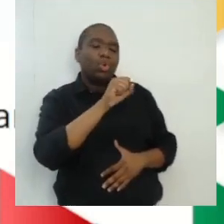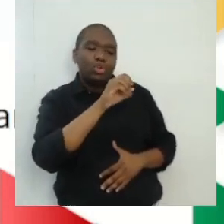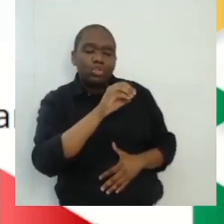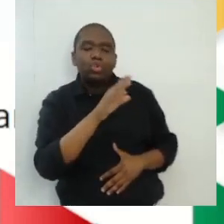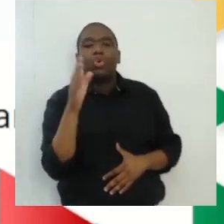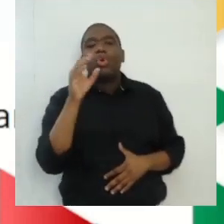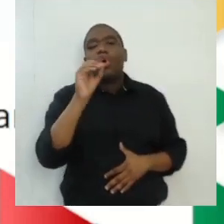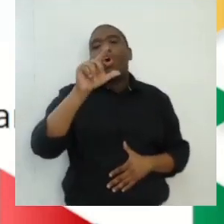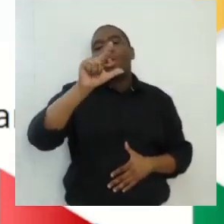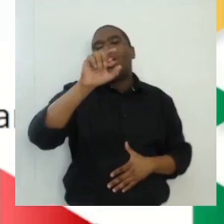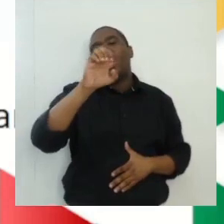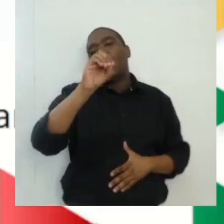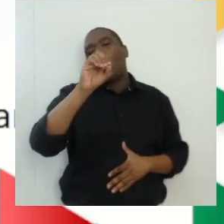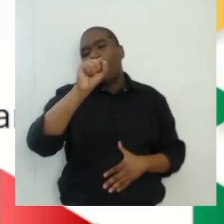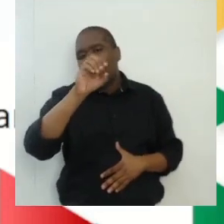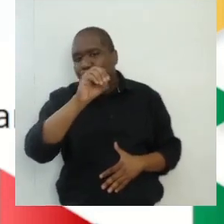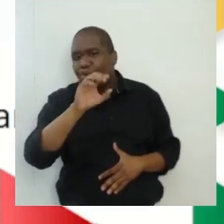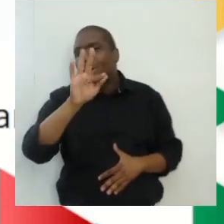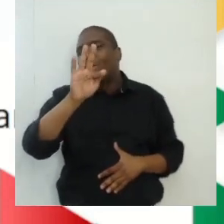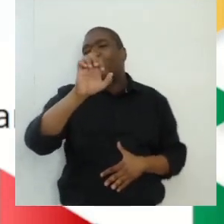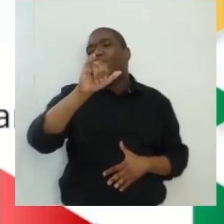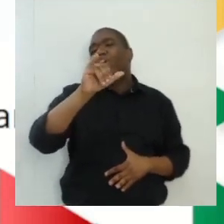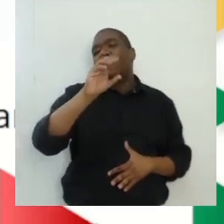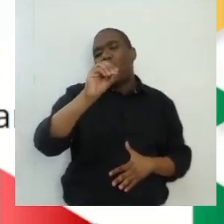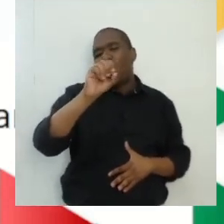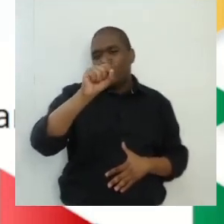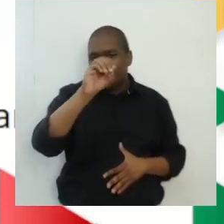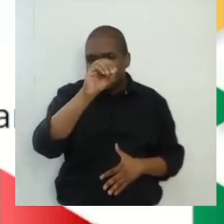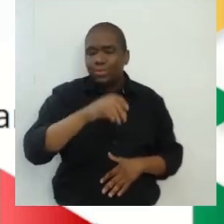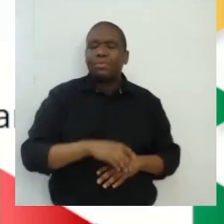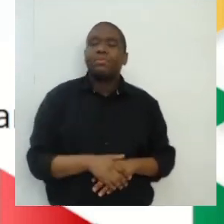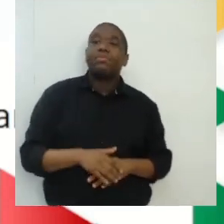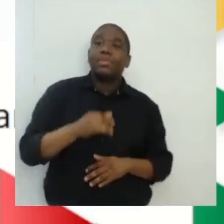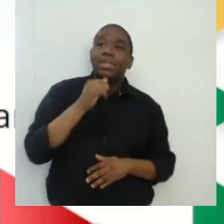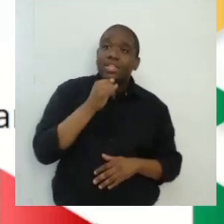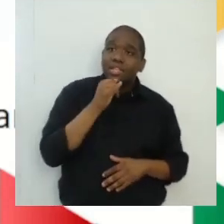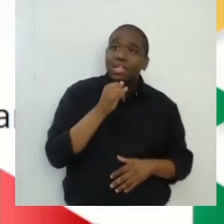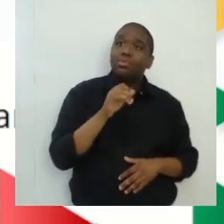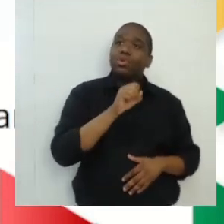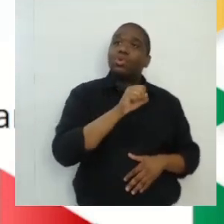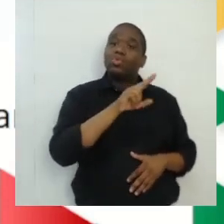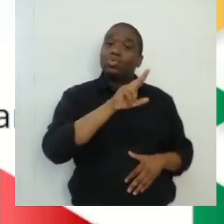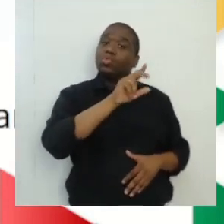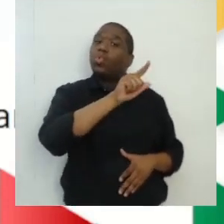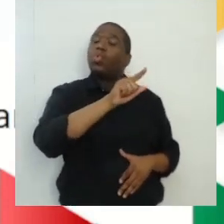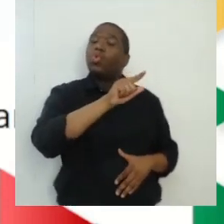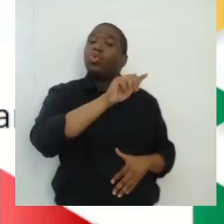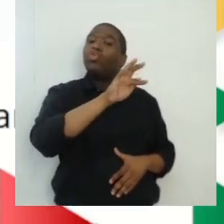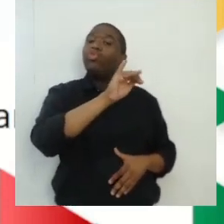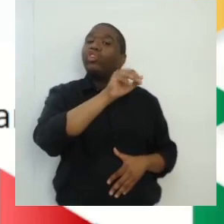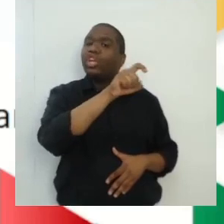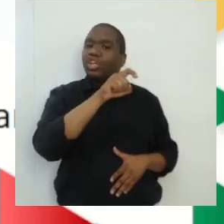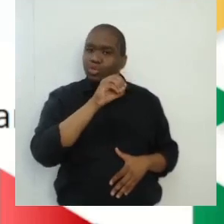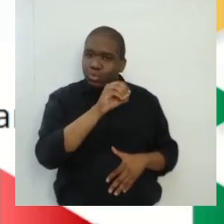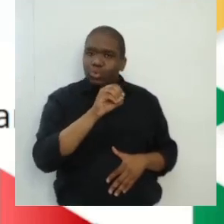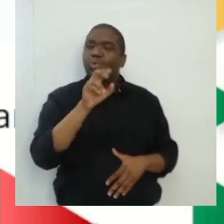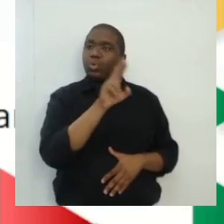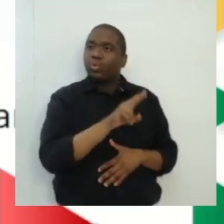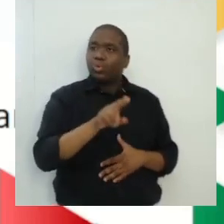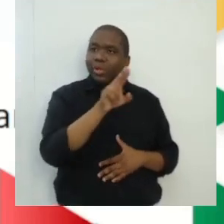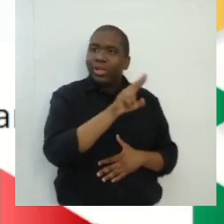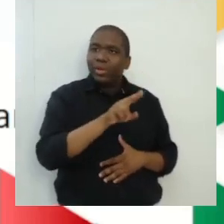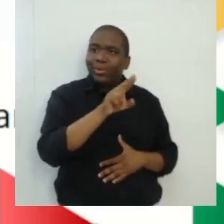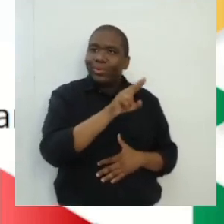oleoso. No caso dos sufixos es, esa, isa, que indica